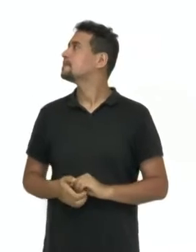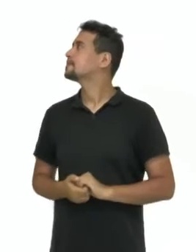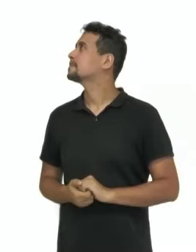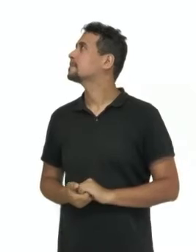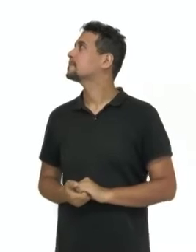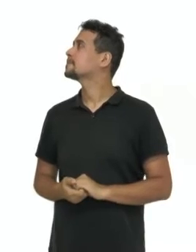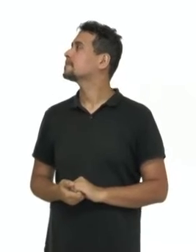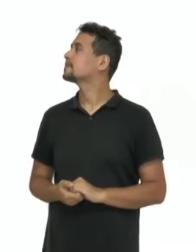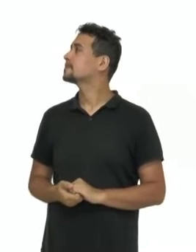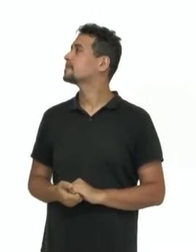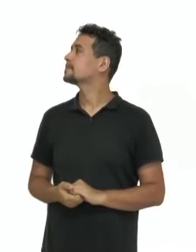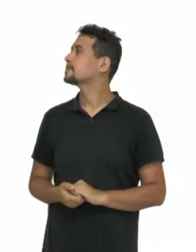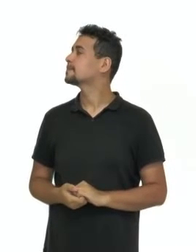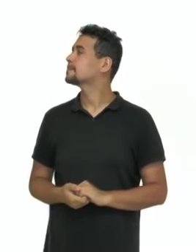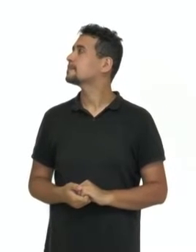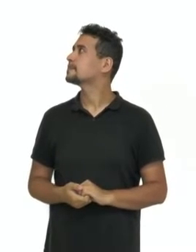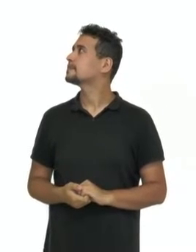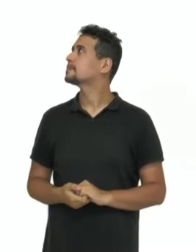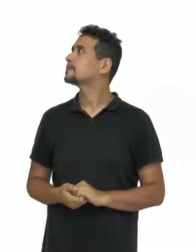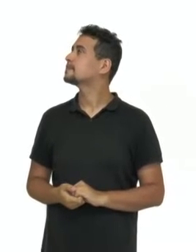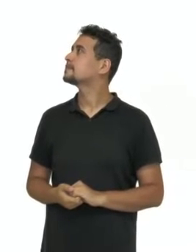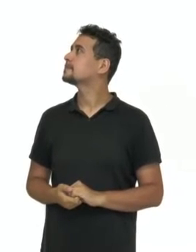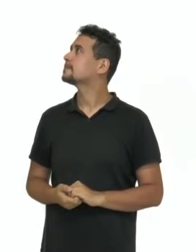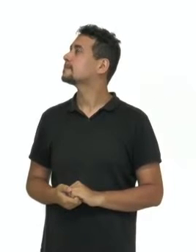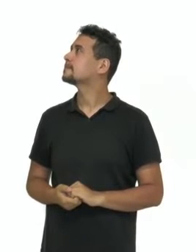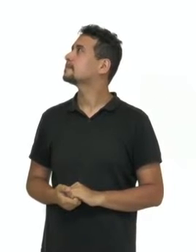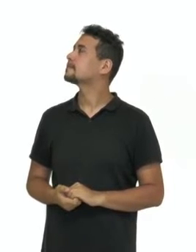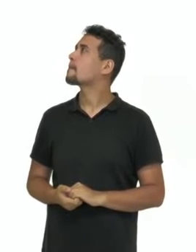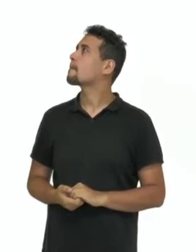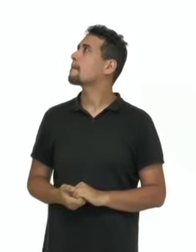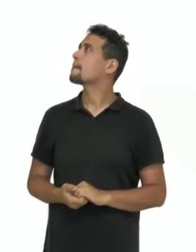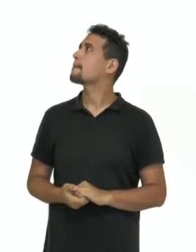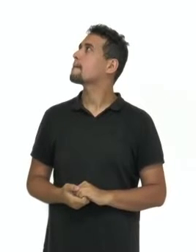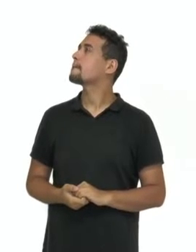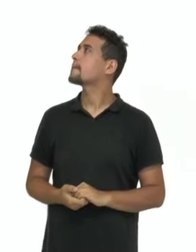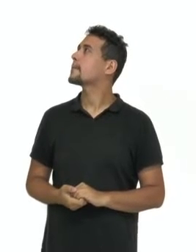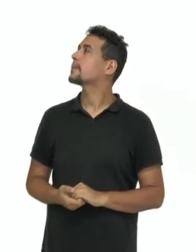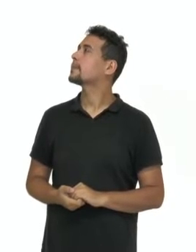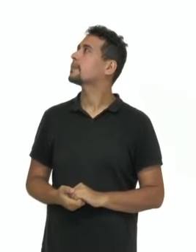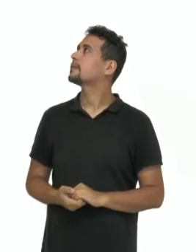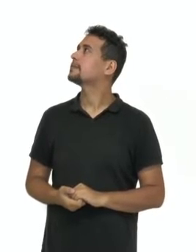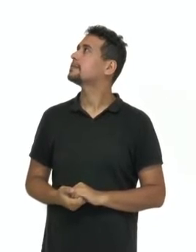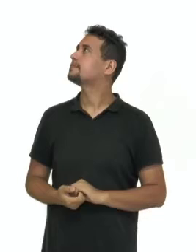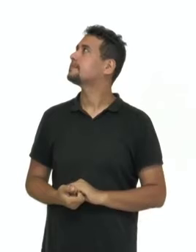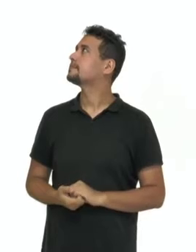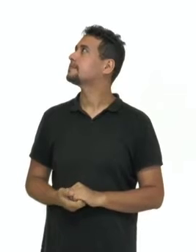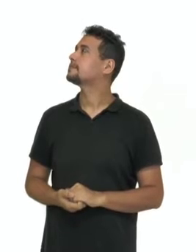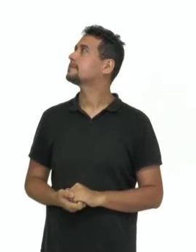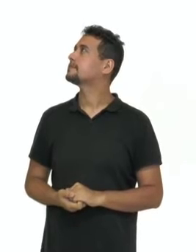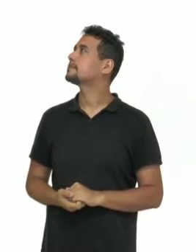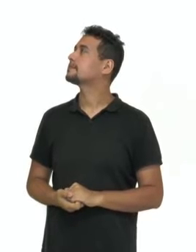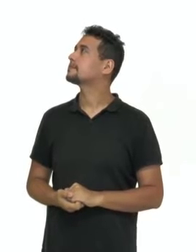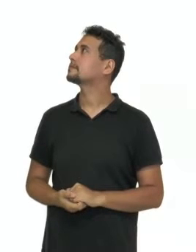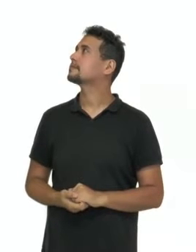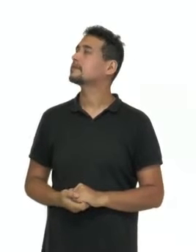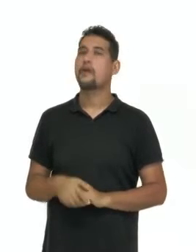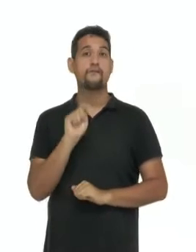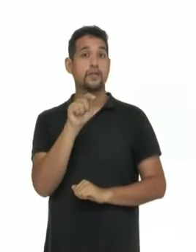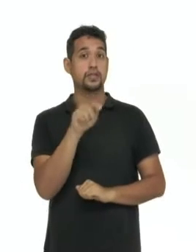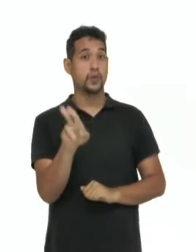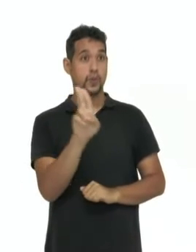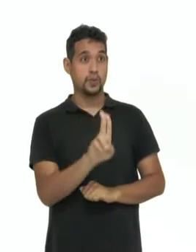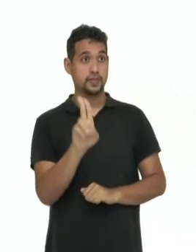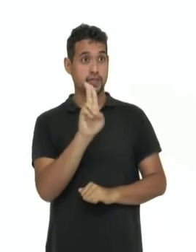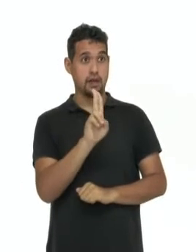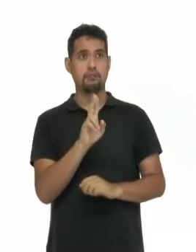de, lejos de, a la derecha, cerca de, al fondo de. Vocês vão pegar